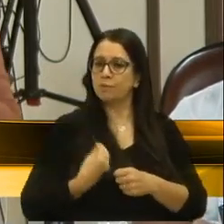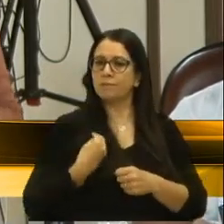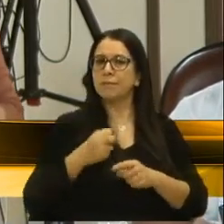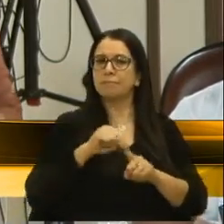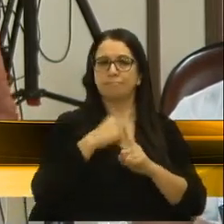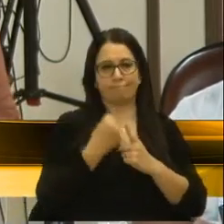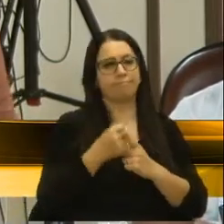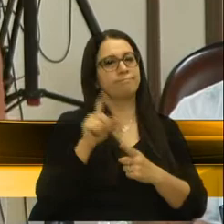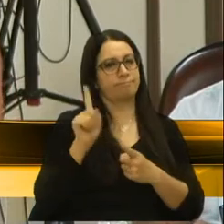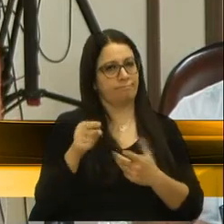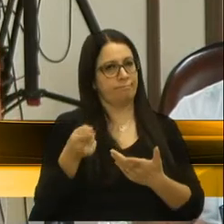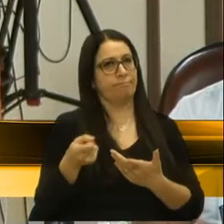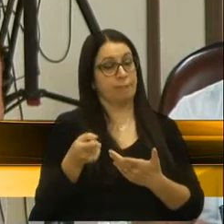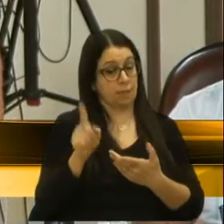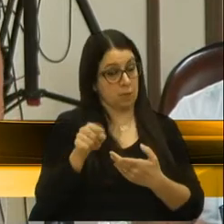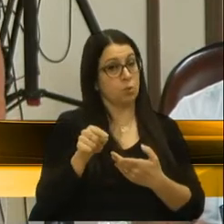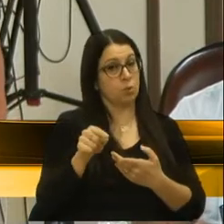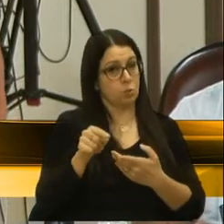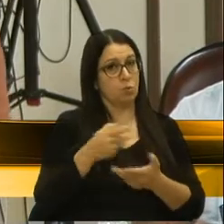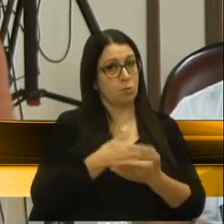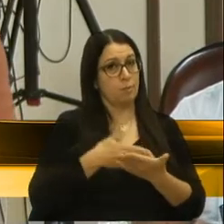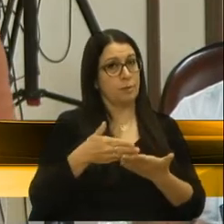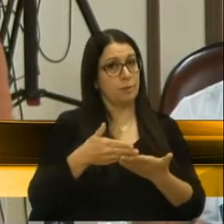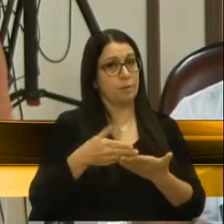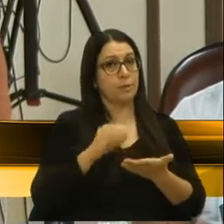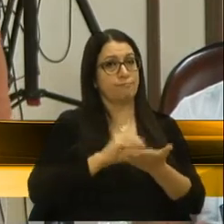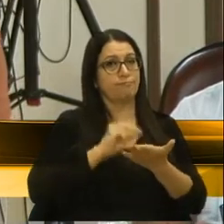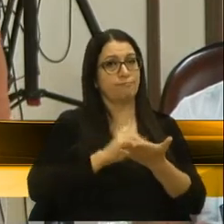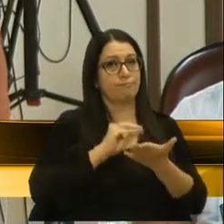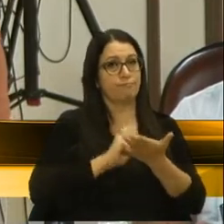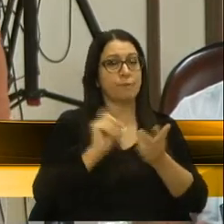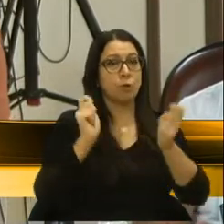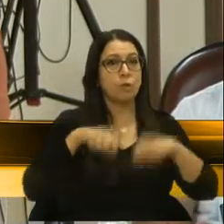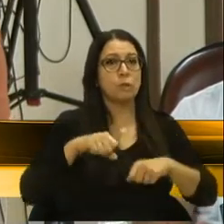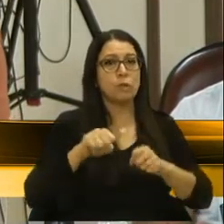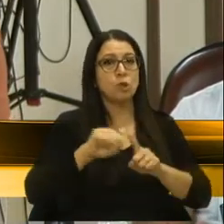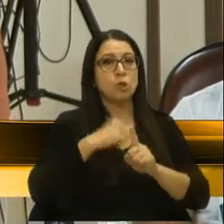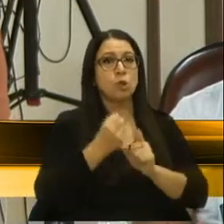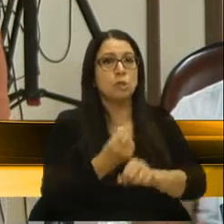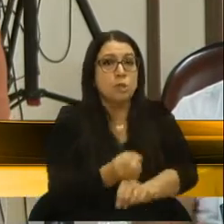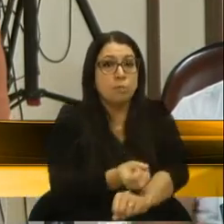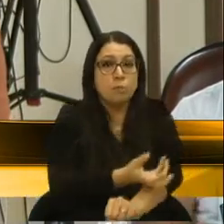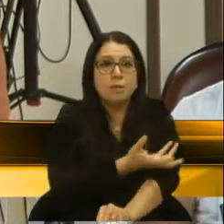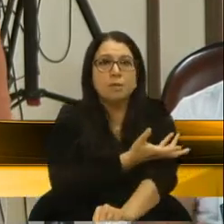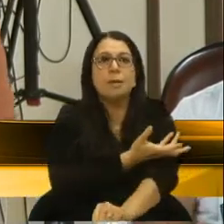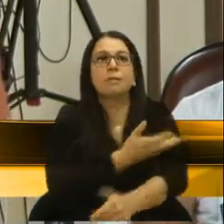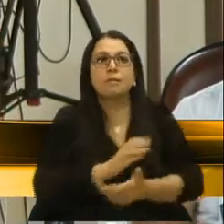é justamente fruto dessa falta de competências socioemocionais.